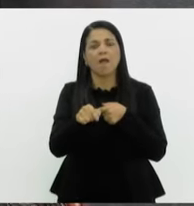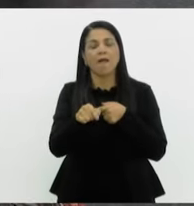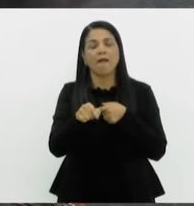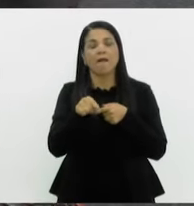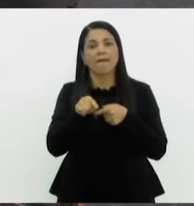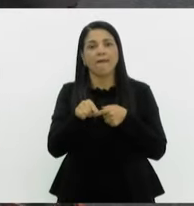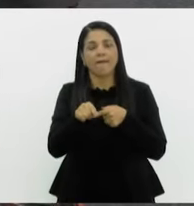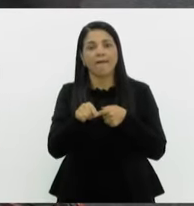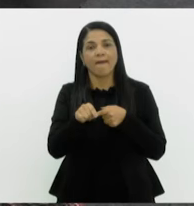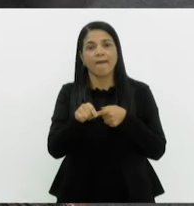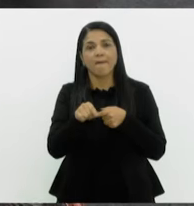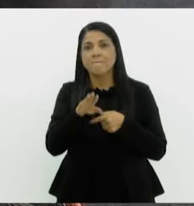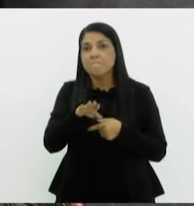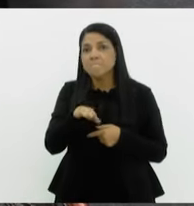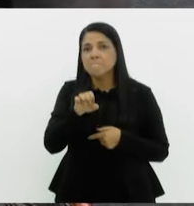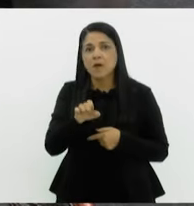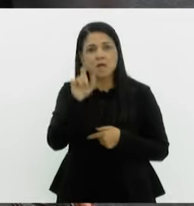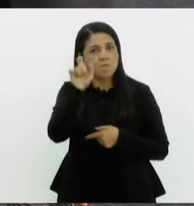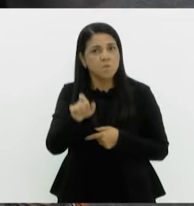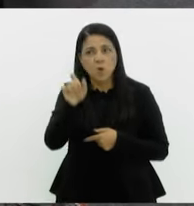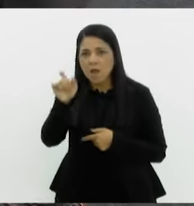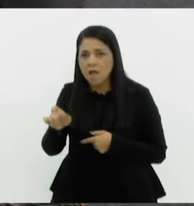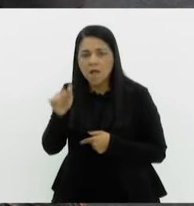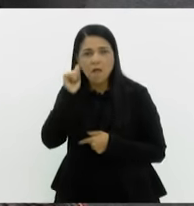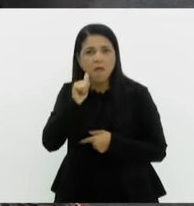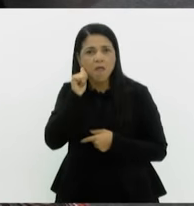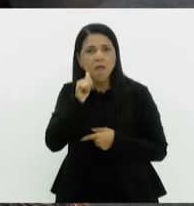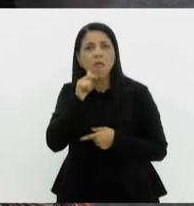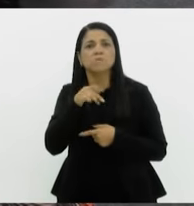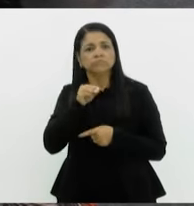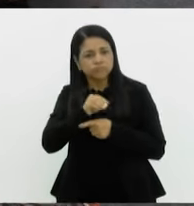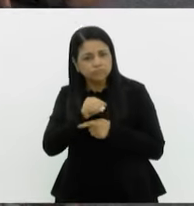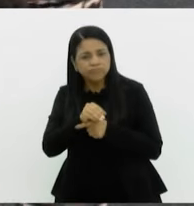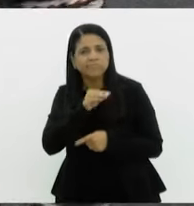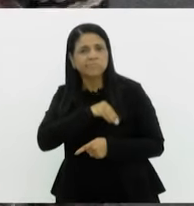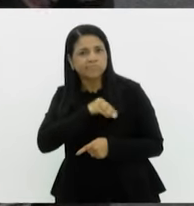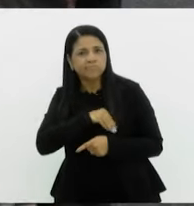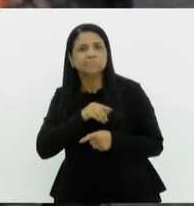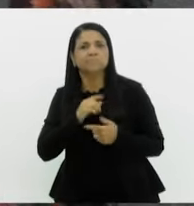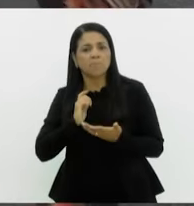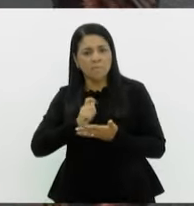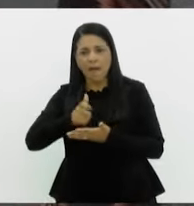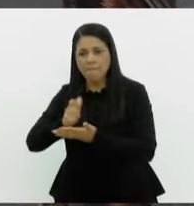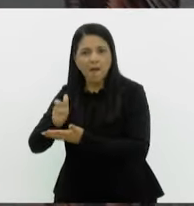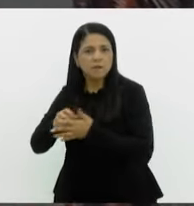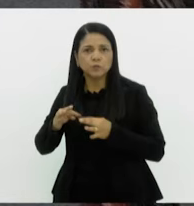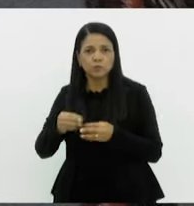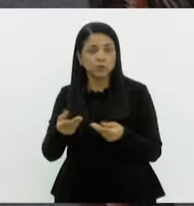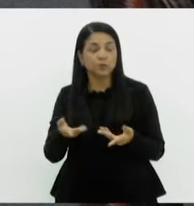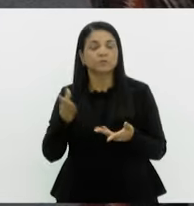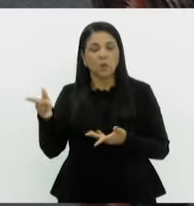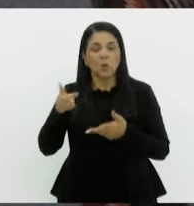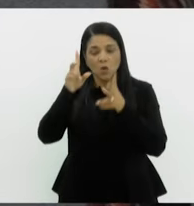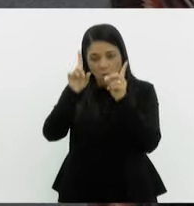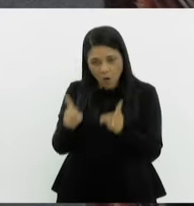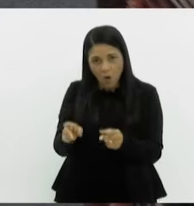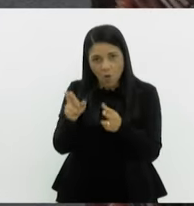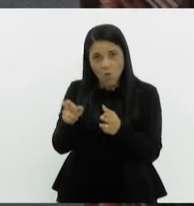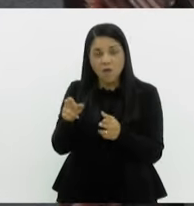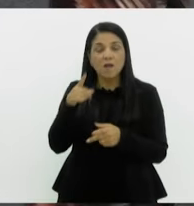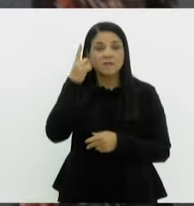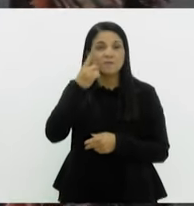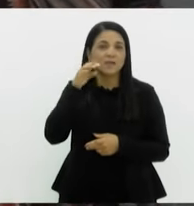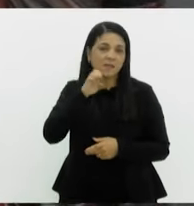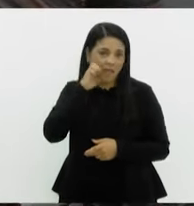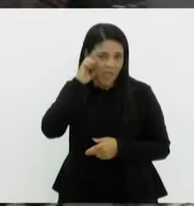coisa, não é qualquer detalhe. Então, para essas mães, como disse nossa querida Élica, mais